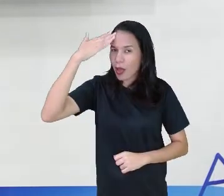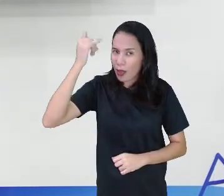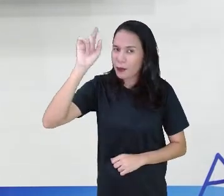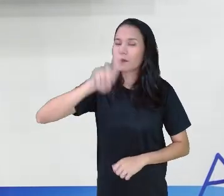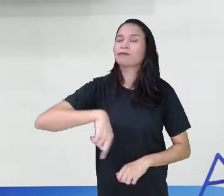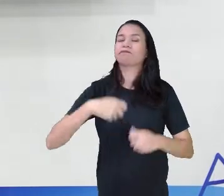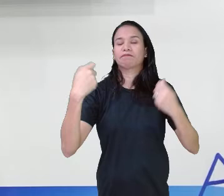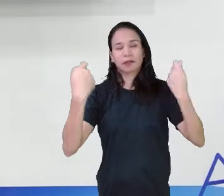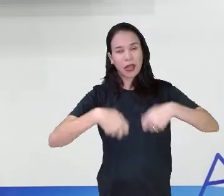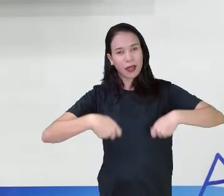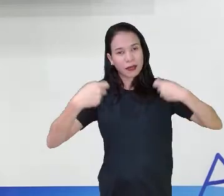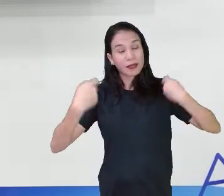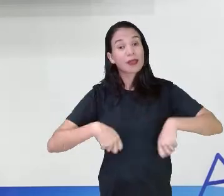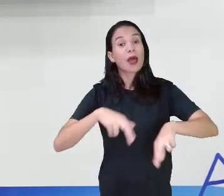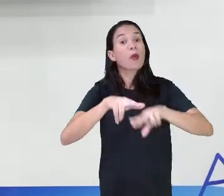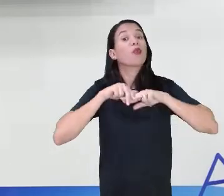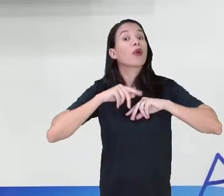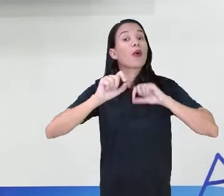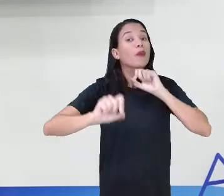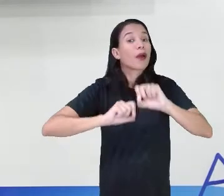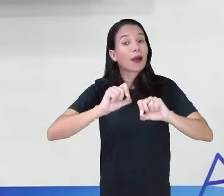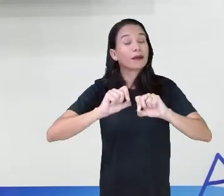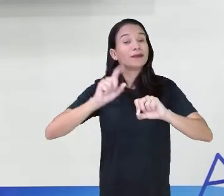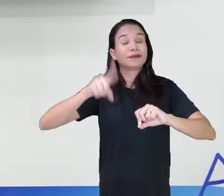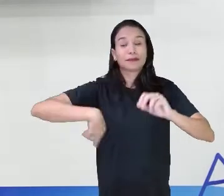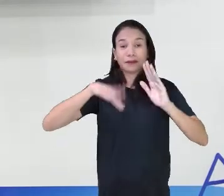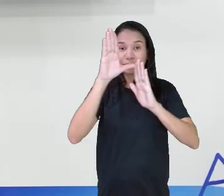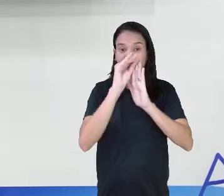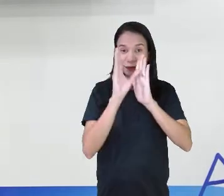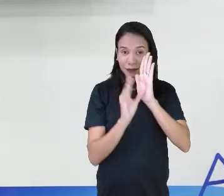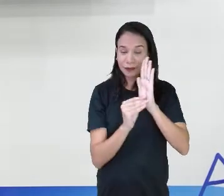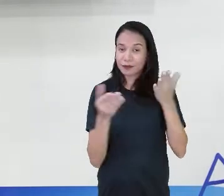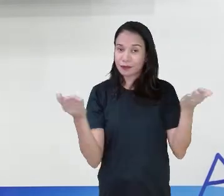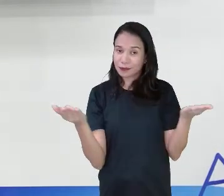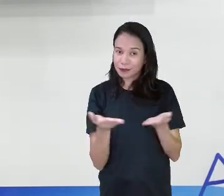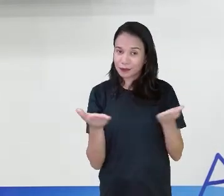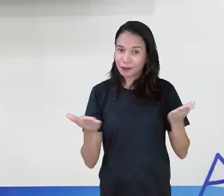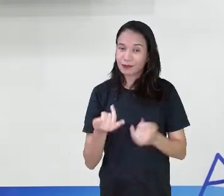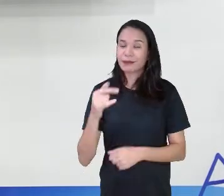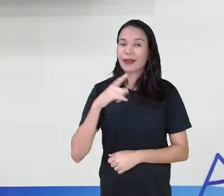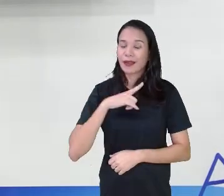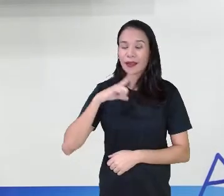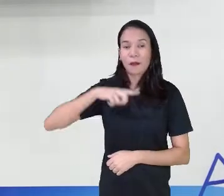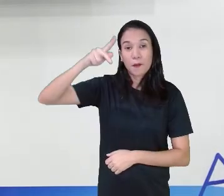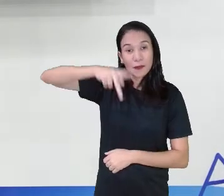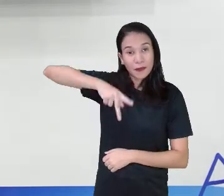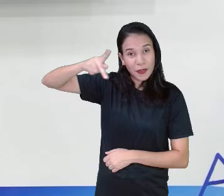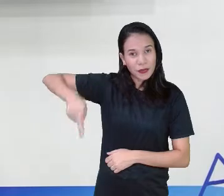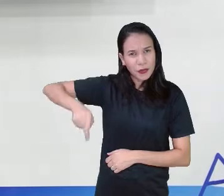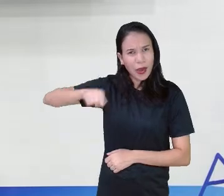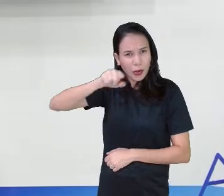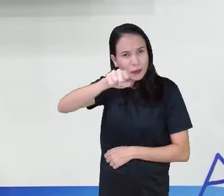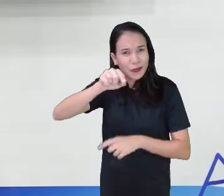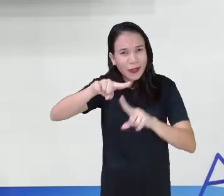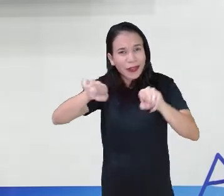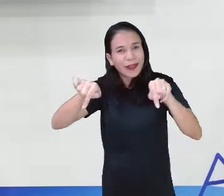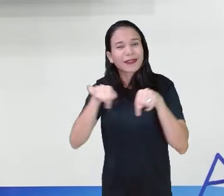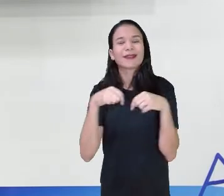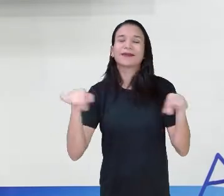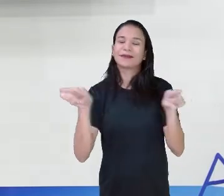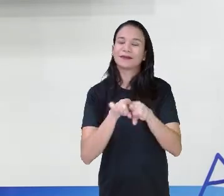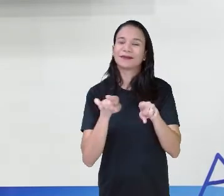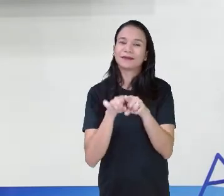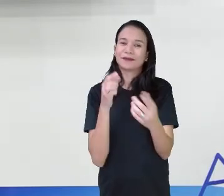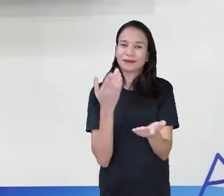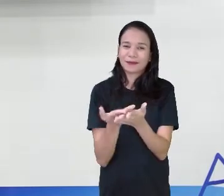que precisam. Por quê? Porque esse conteúdo que a gente está trabalhando aqui, a professora depois vai também trabalhar